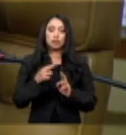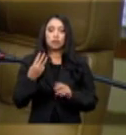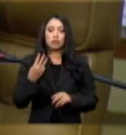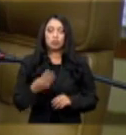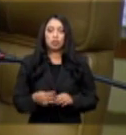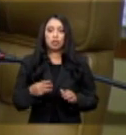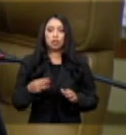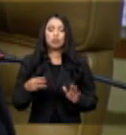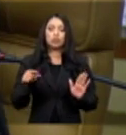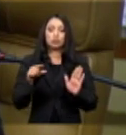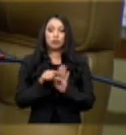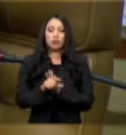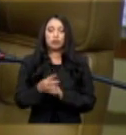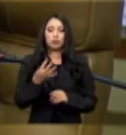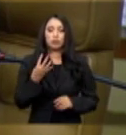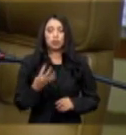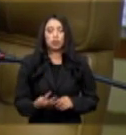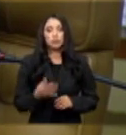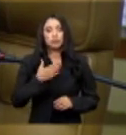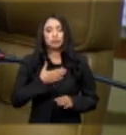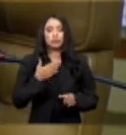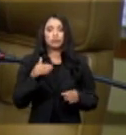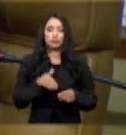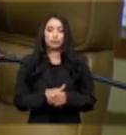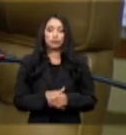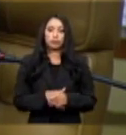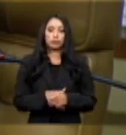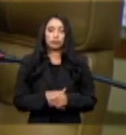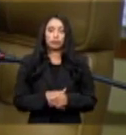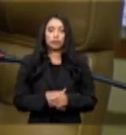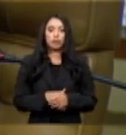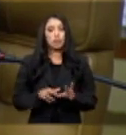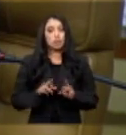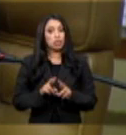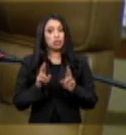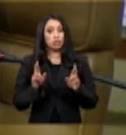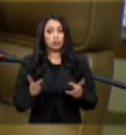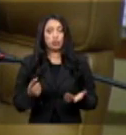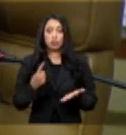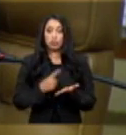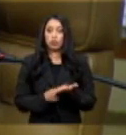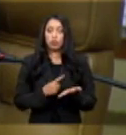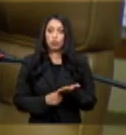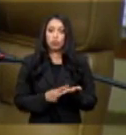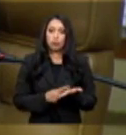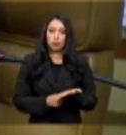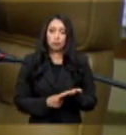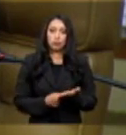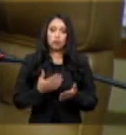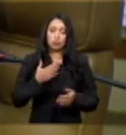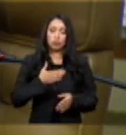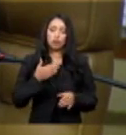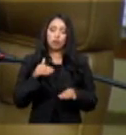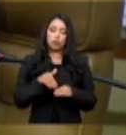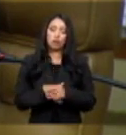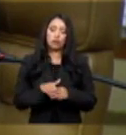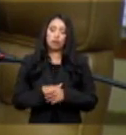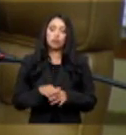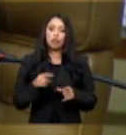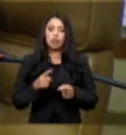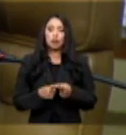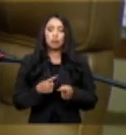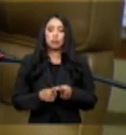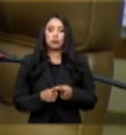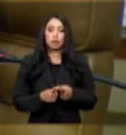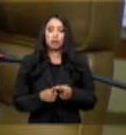4º, e eu não, o meu voto não seria o que vou dar agora, ou não tenho compromisso sobre o que eu vou votar. Até porque o que